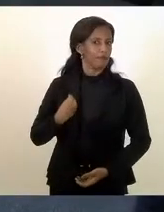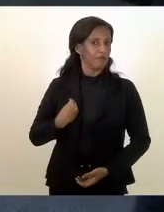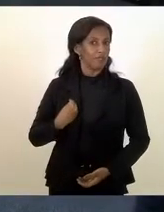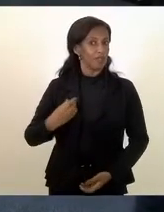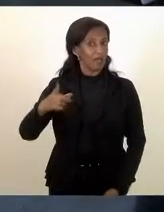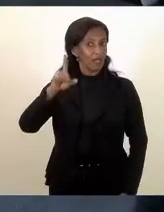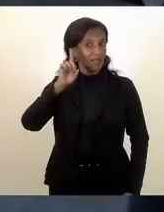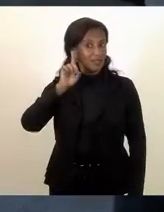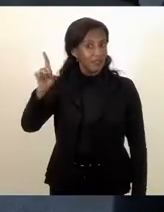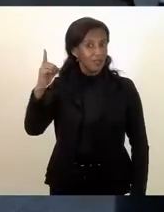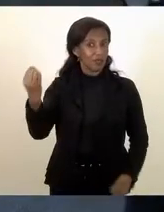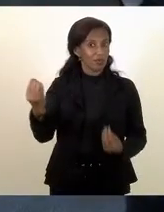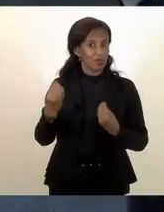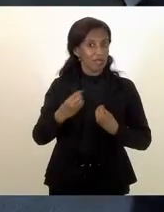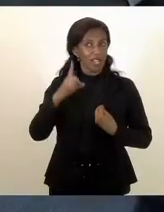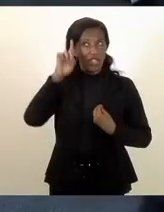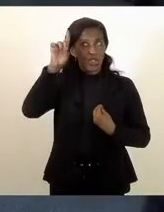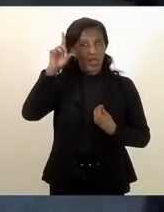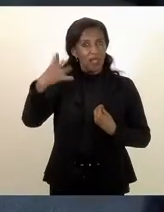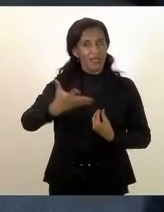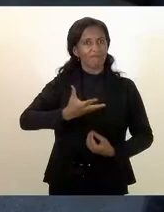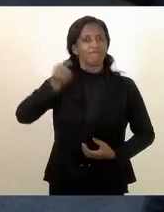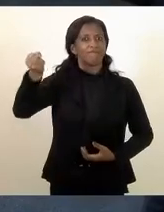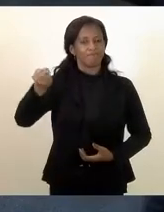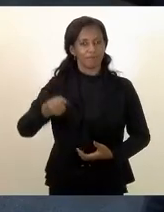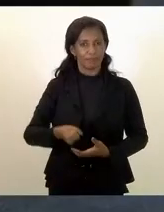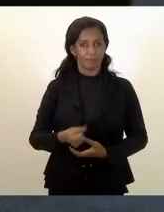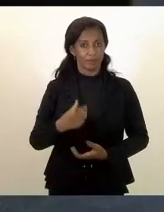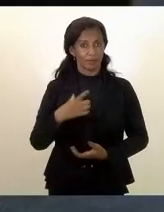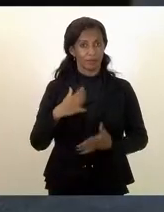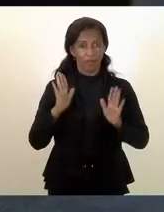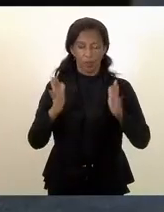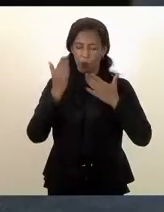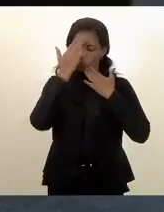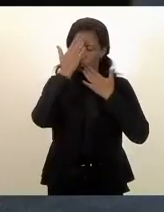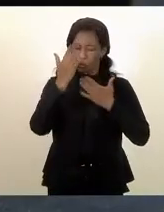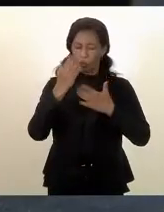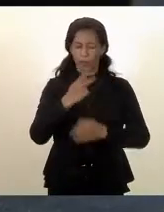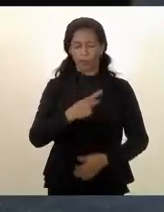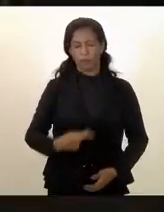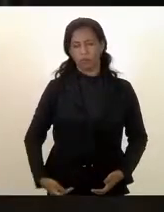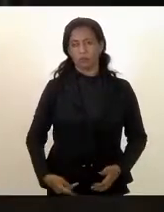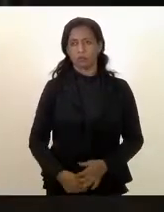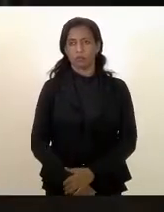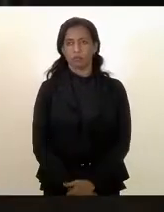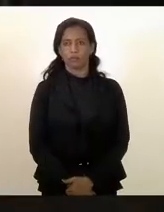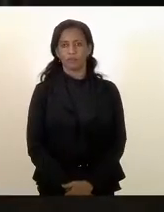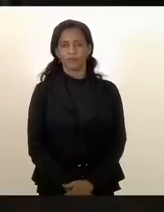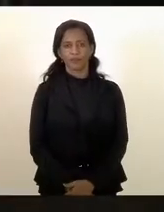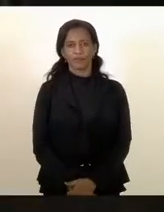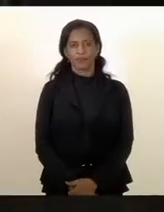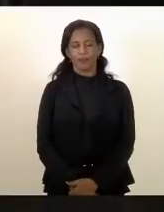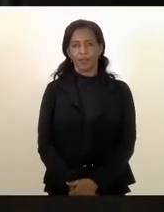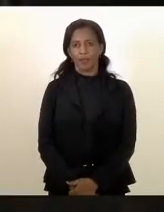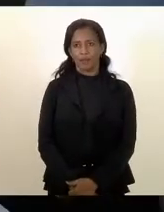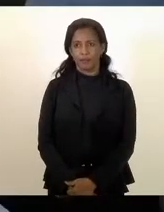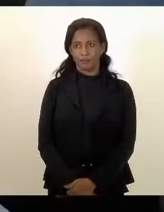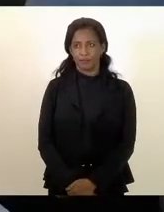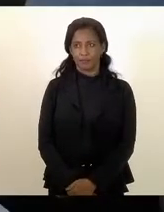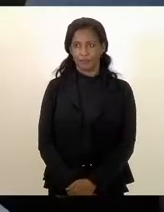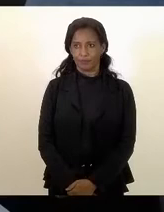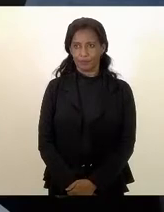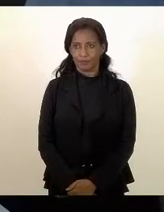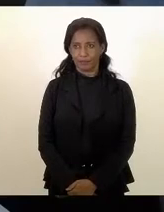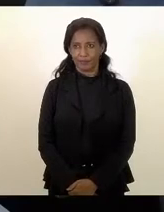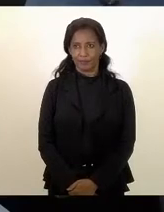nos dá a vida e só ele pode nos tirar tenho dito muito obrigado senhora presidente presidente fui citado